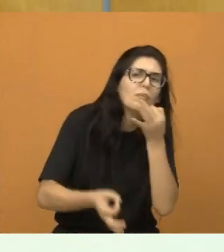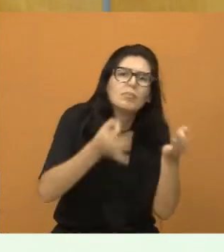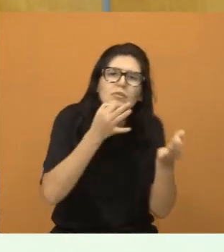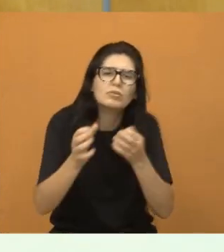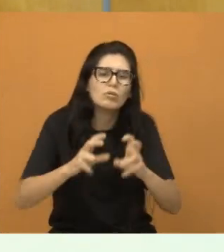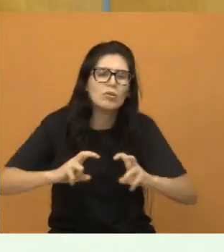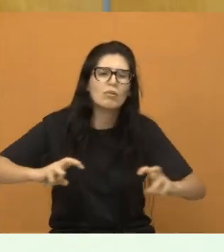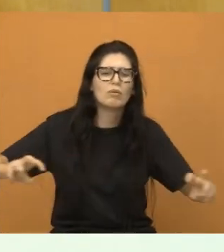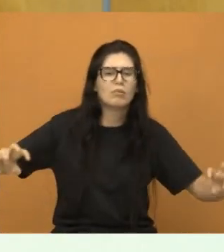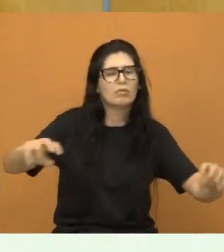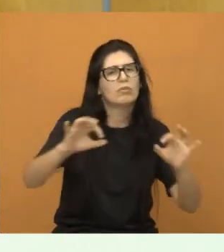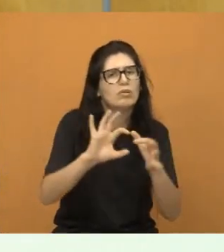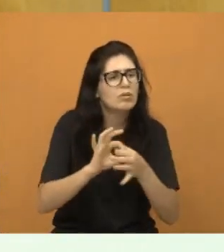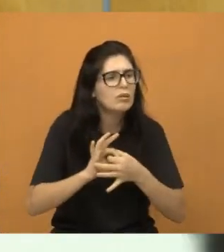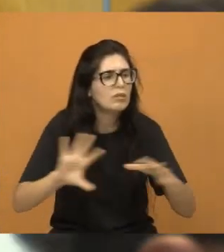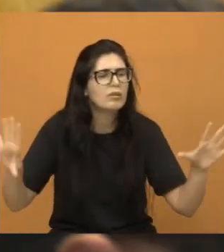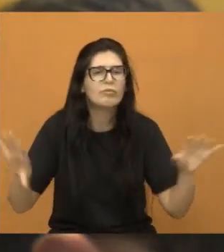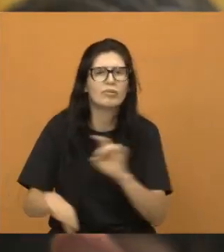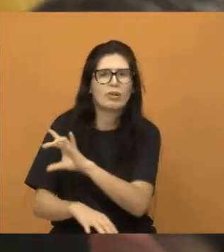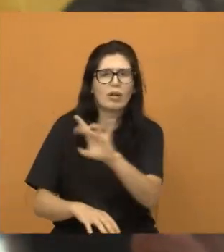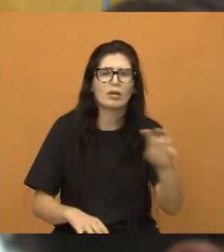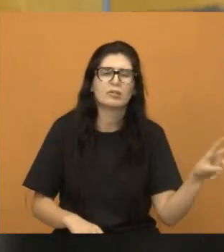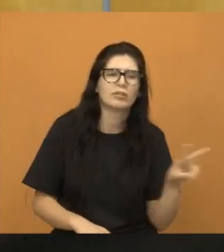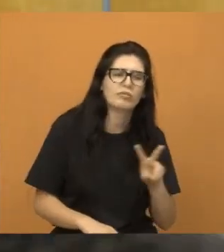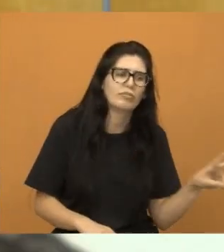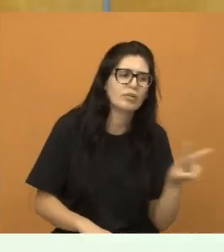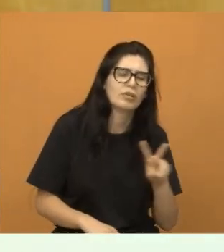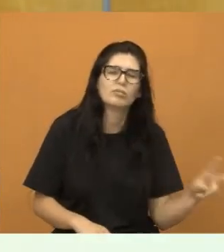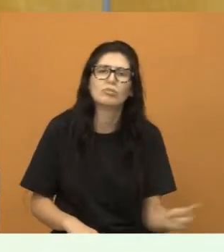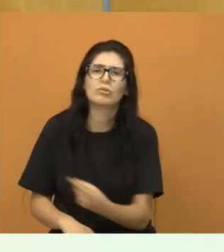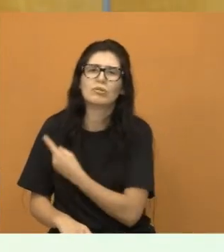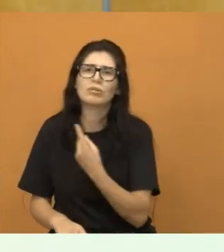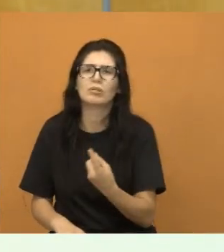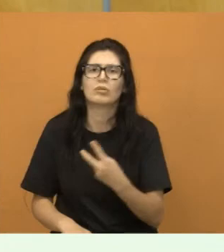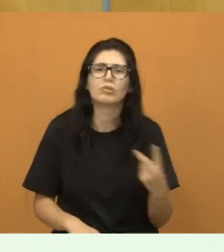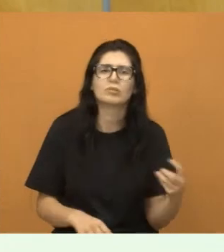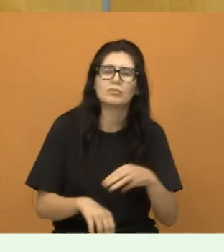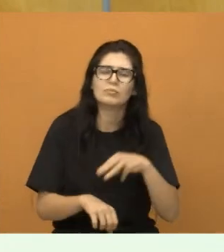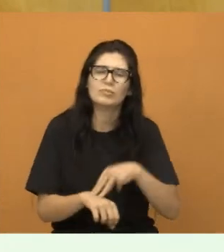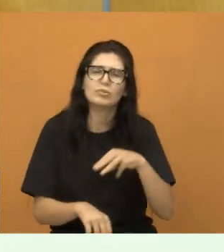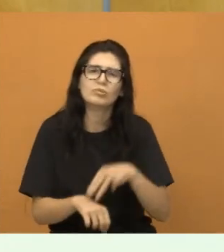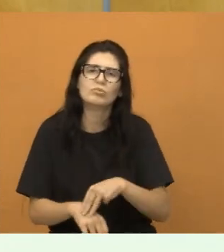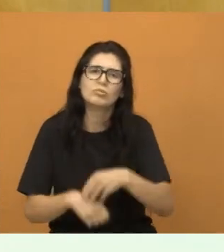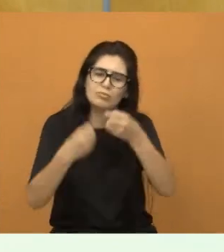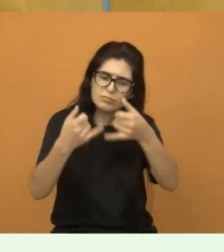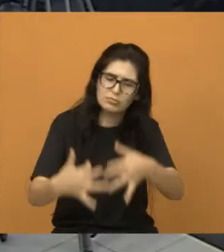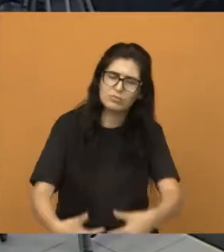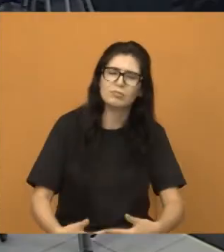cada vereador tem 12 minutos para o uso da sua fala e do seu tema livre.